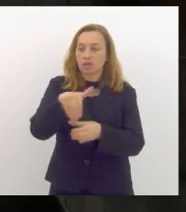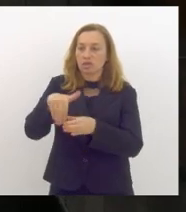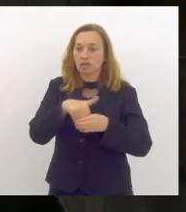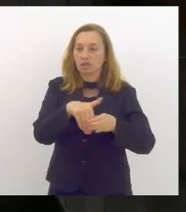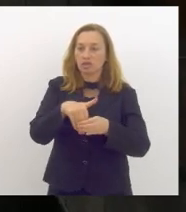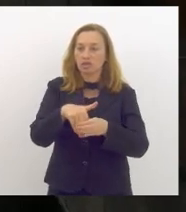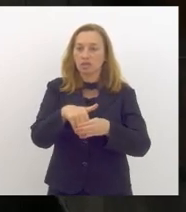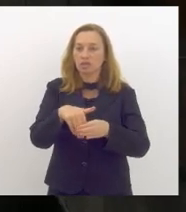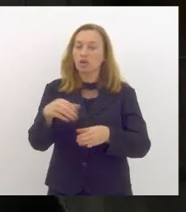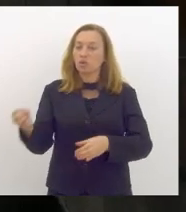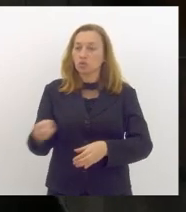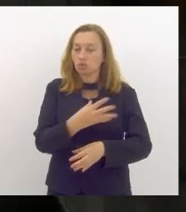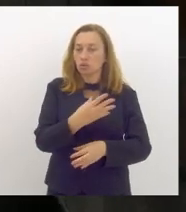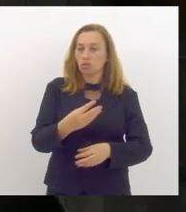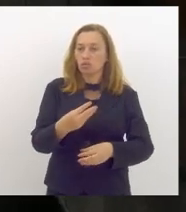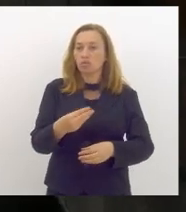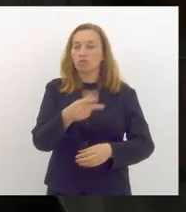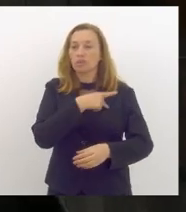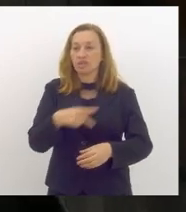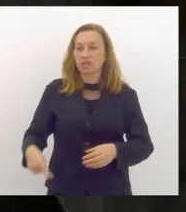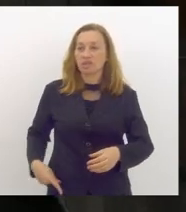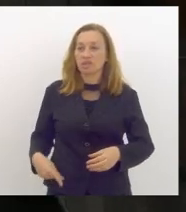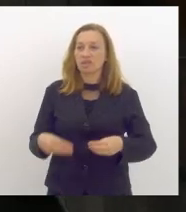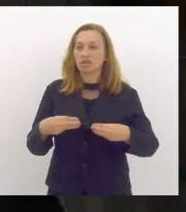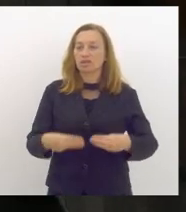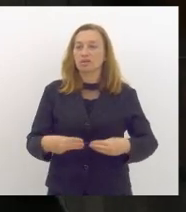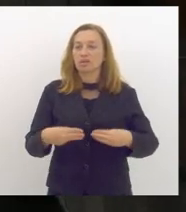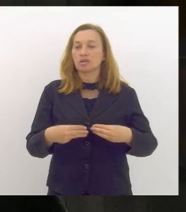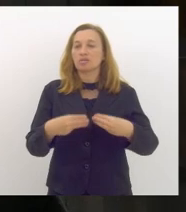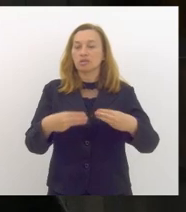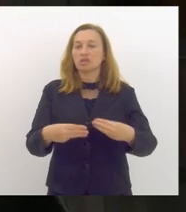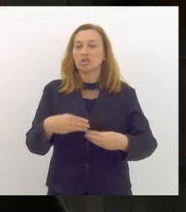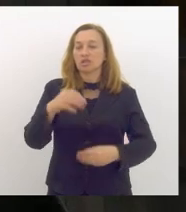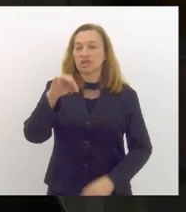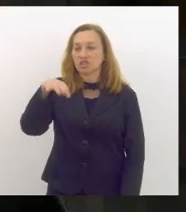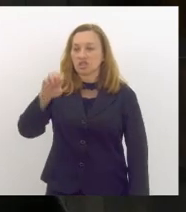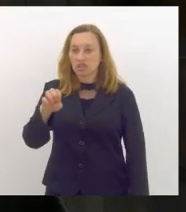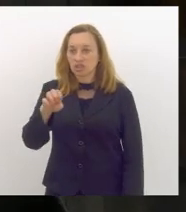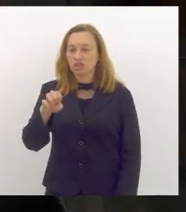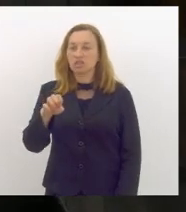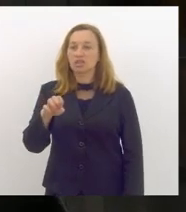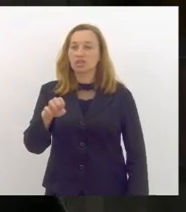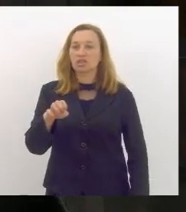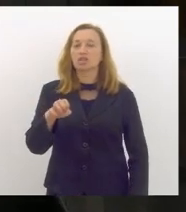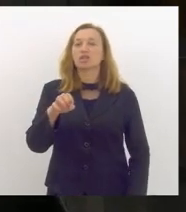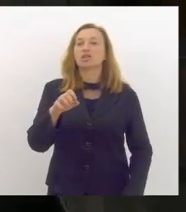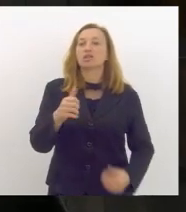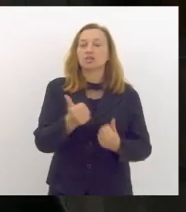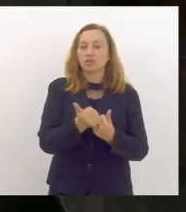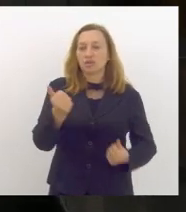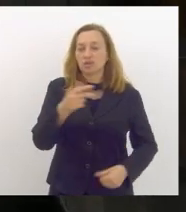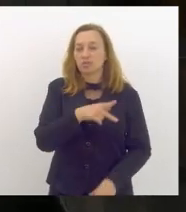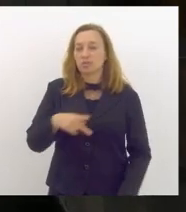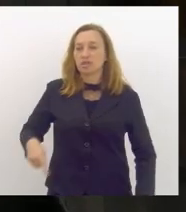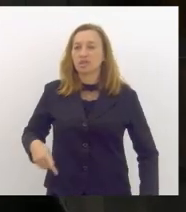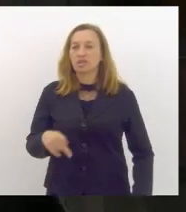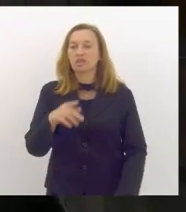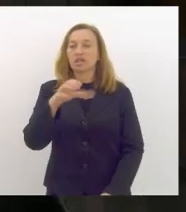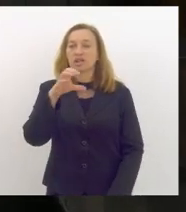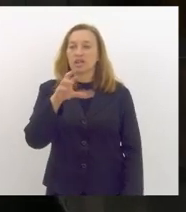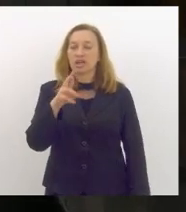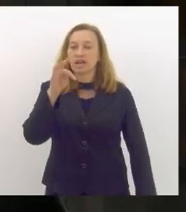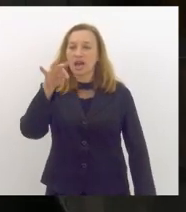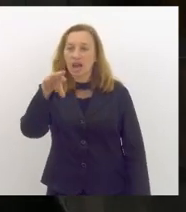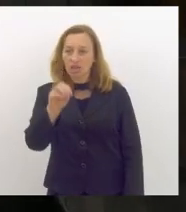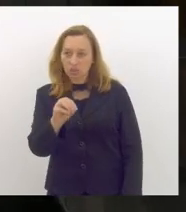de Moraes que é ministro do STF e seu novo vice-presidente Ricardo Lewandowski ele também é